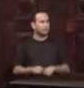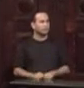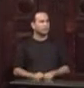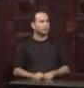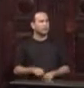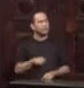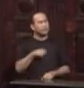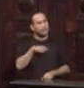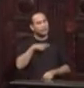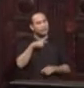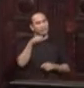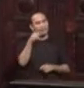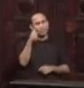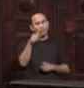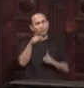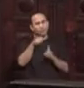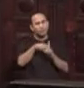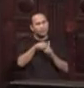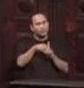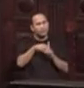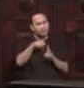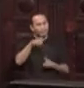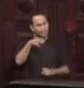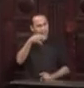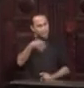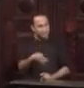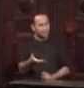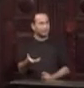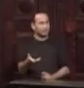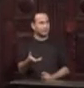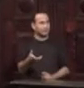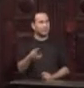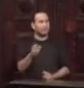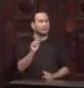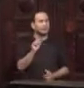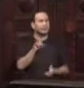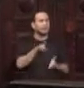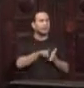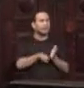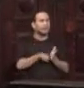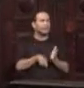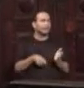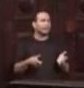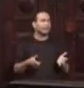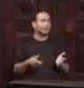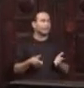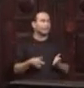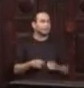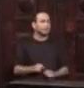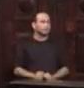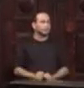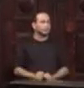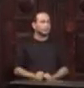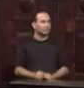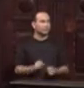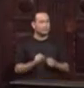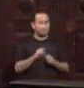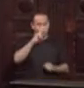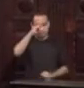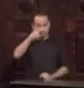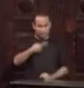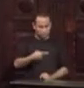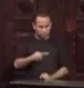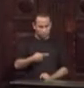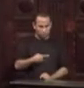é confirmada por meio da Lei 13.415, que reduz o conteúdo da formação geral, tornando